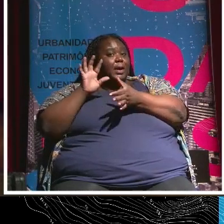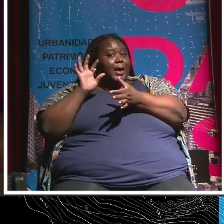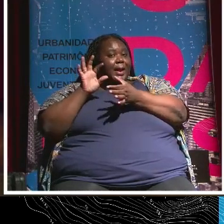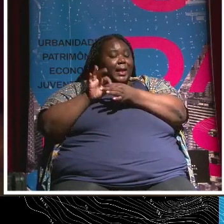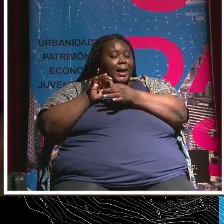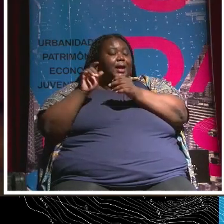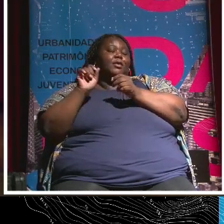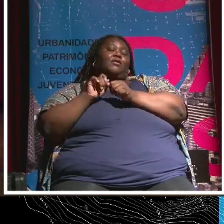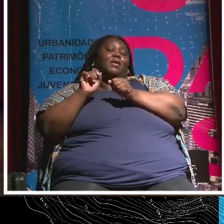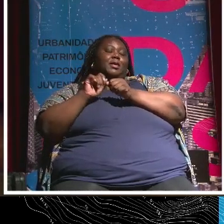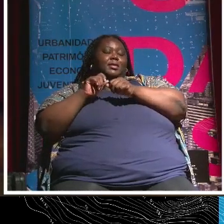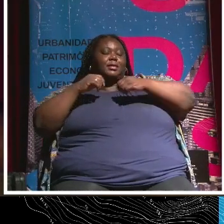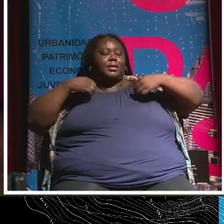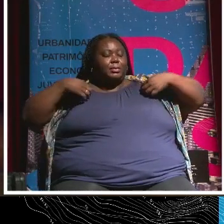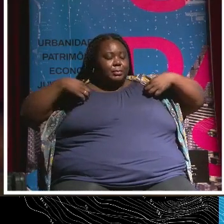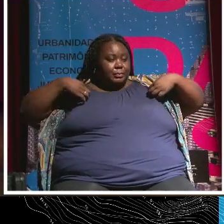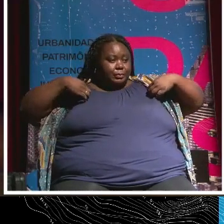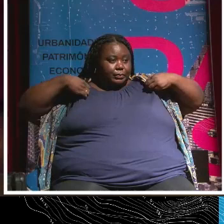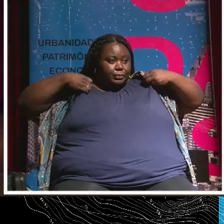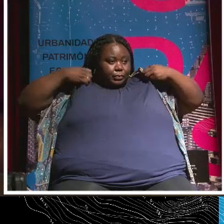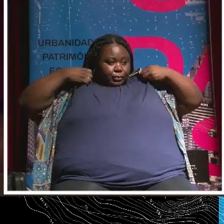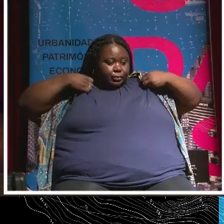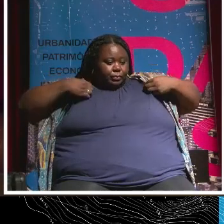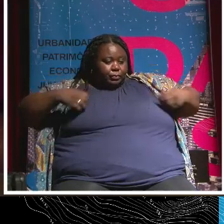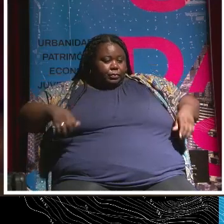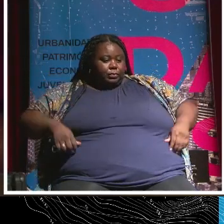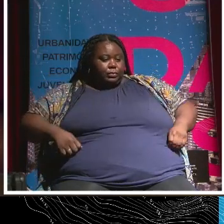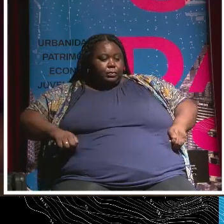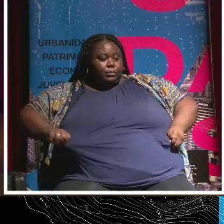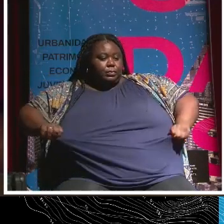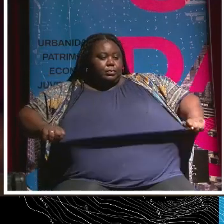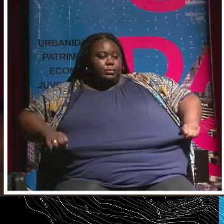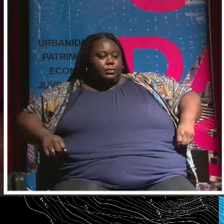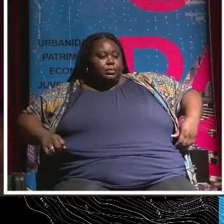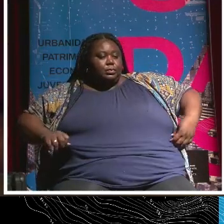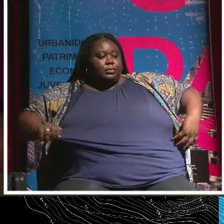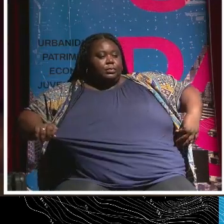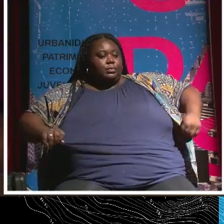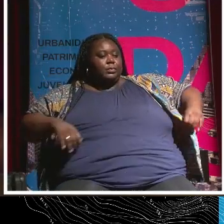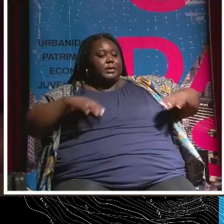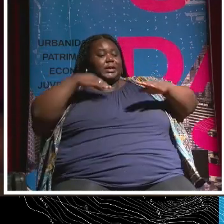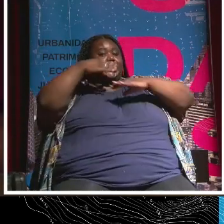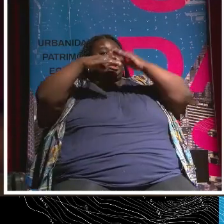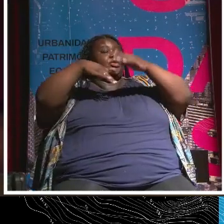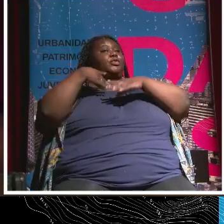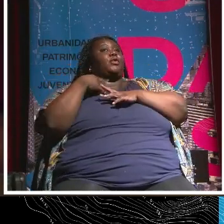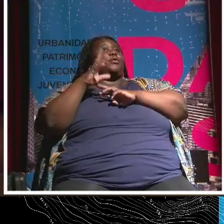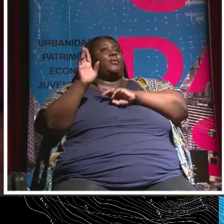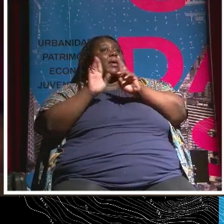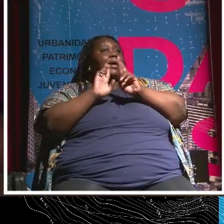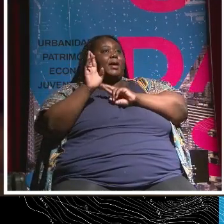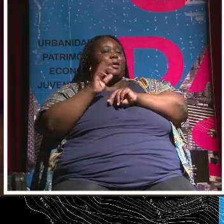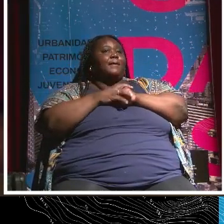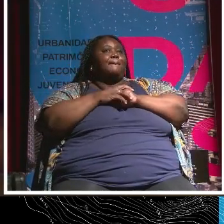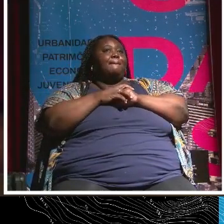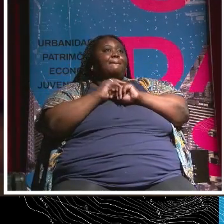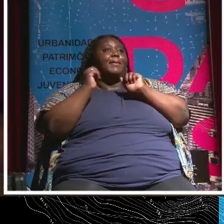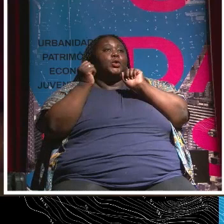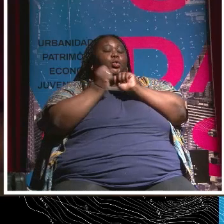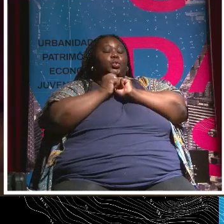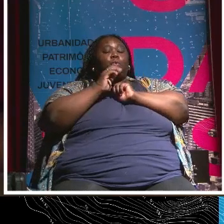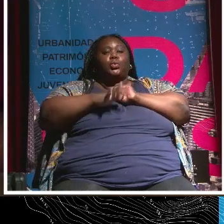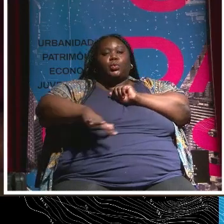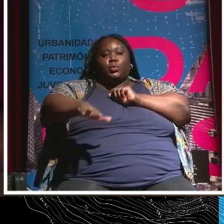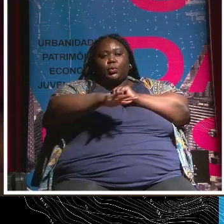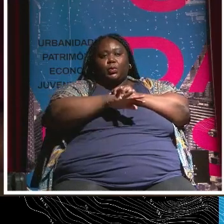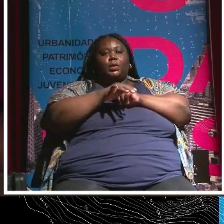seu fazer e aos fazeres das pessoas do circo, desenvolvem uma relação com o seu